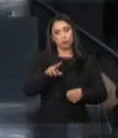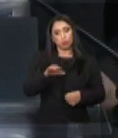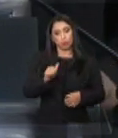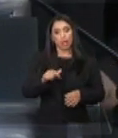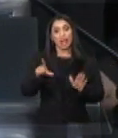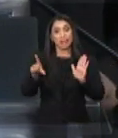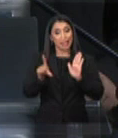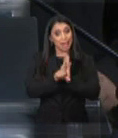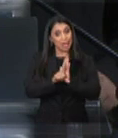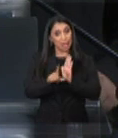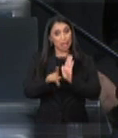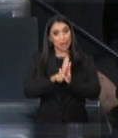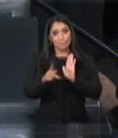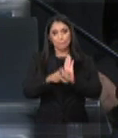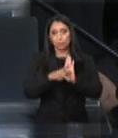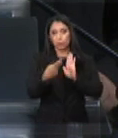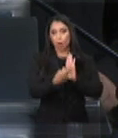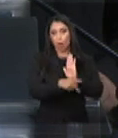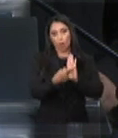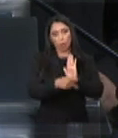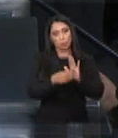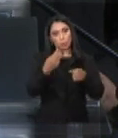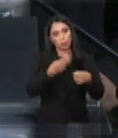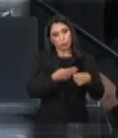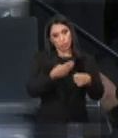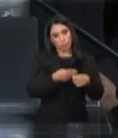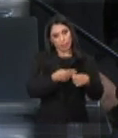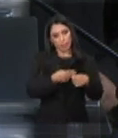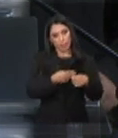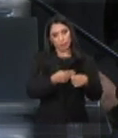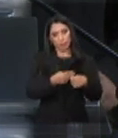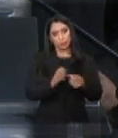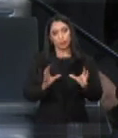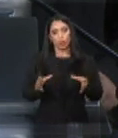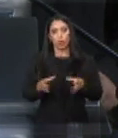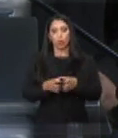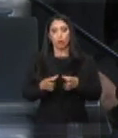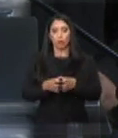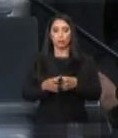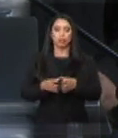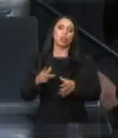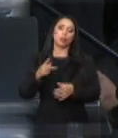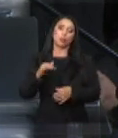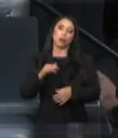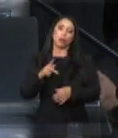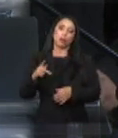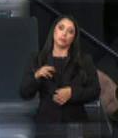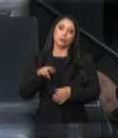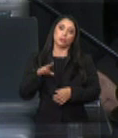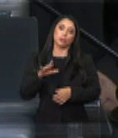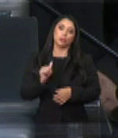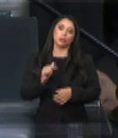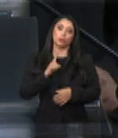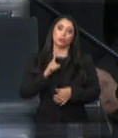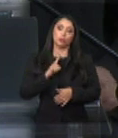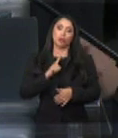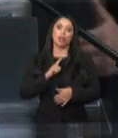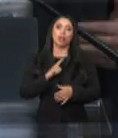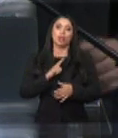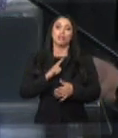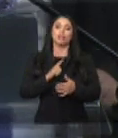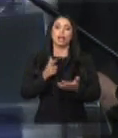lei a gente tem uma lei própria que define essa política Municipal comitê para terror instaurado em funcionamento em grande